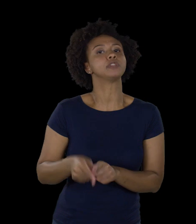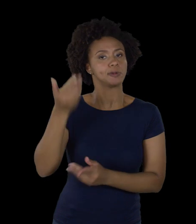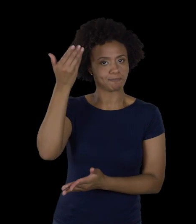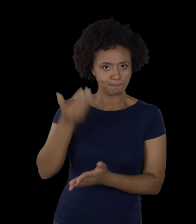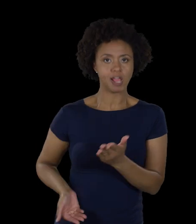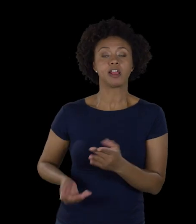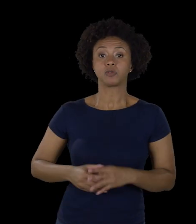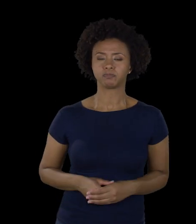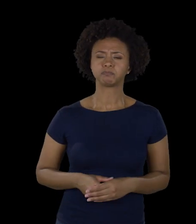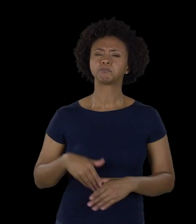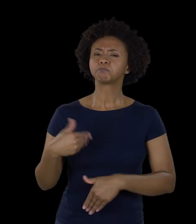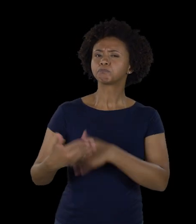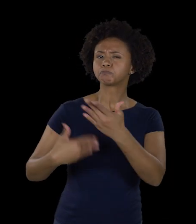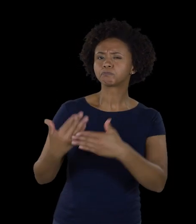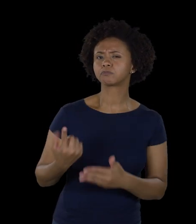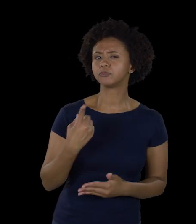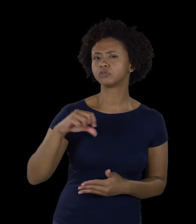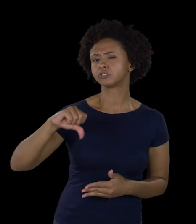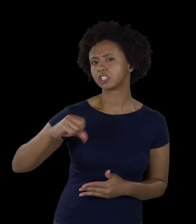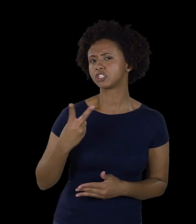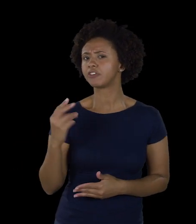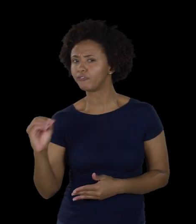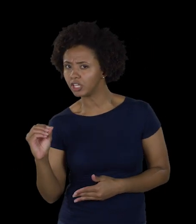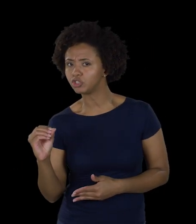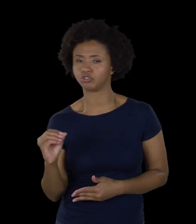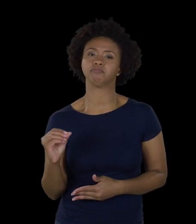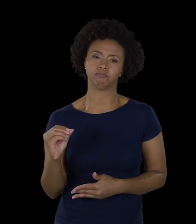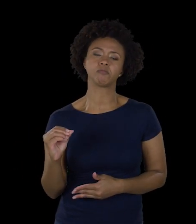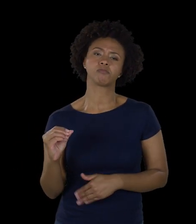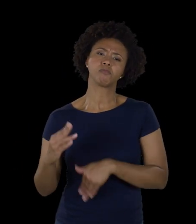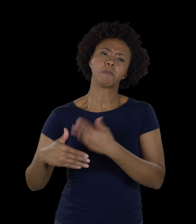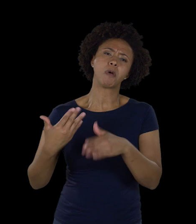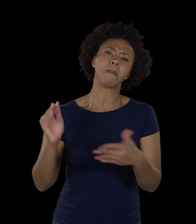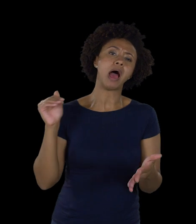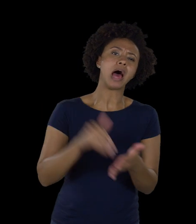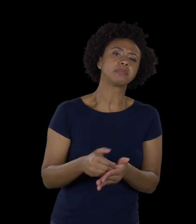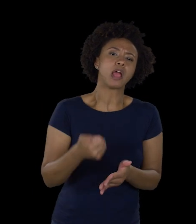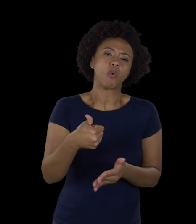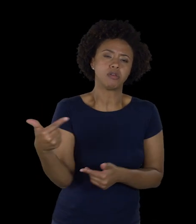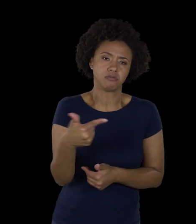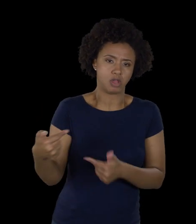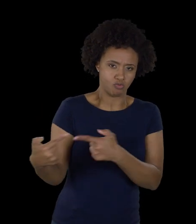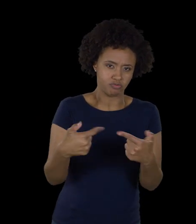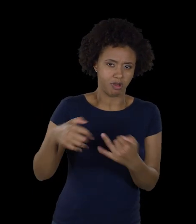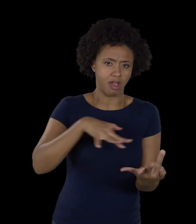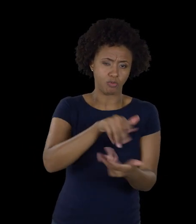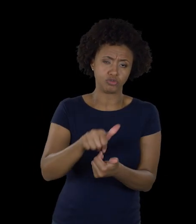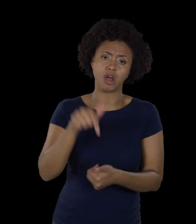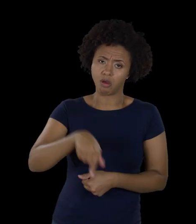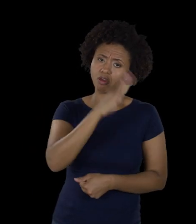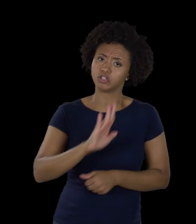No início da década seguinte, um pouco antes do começo da Segunda Grande Guerra Mundial, o Brasil já importava